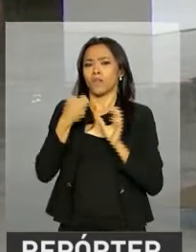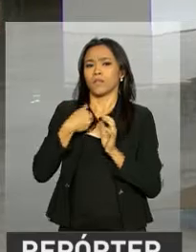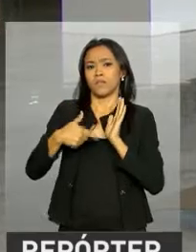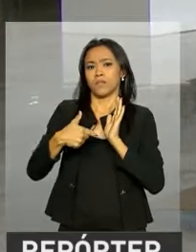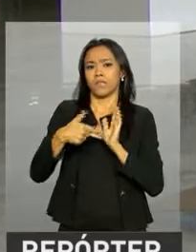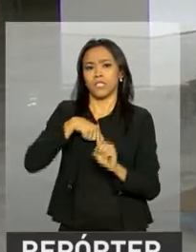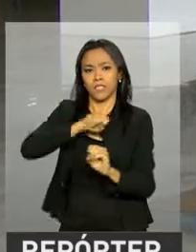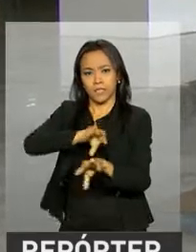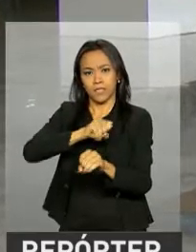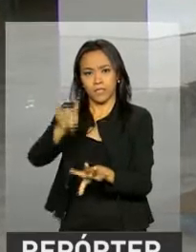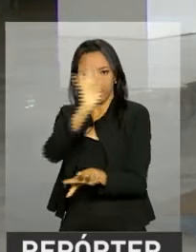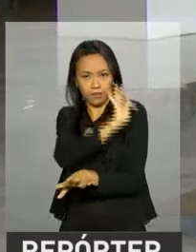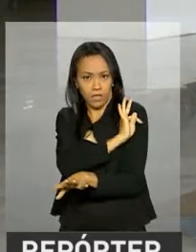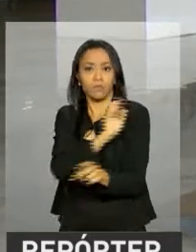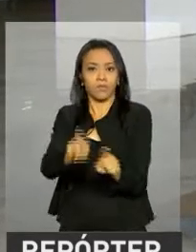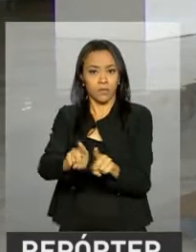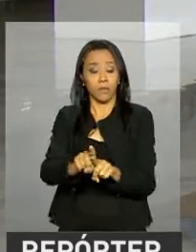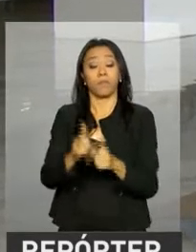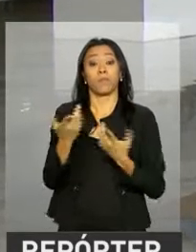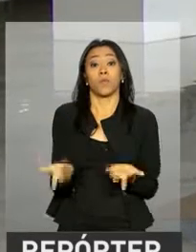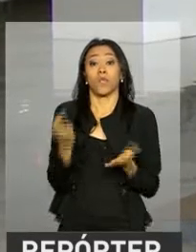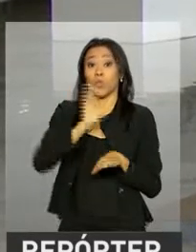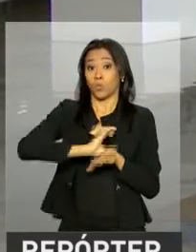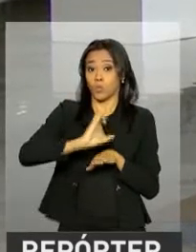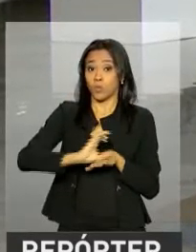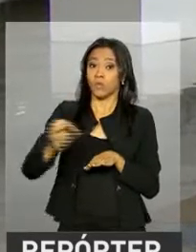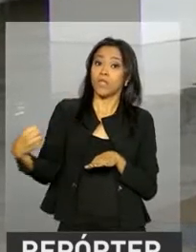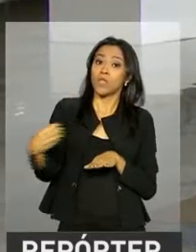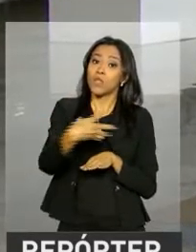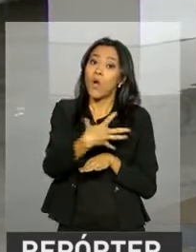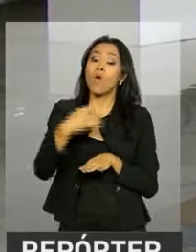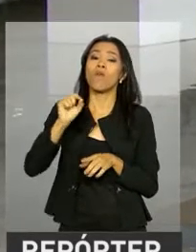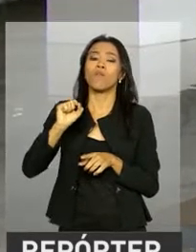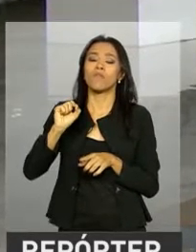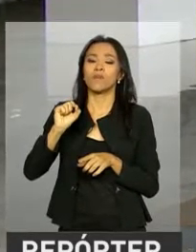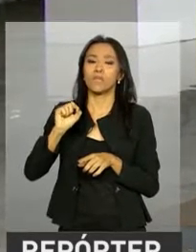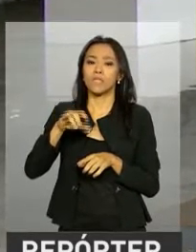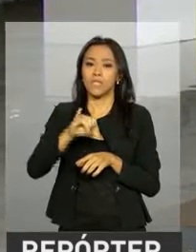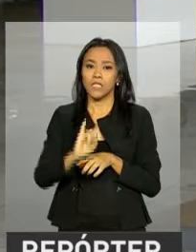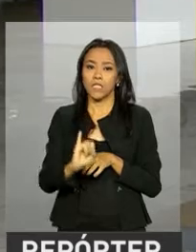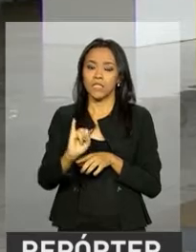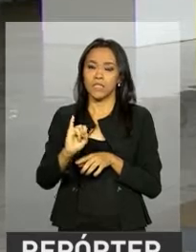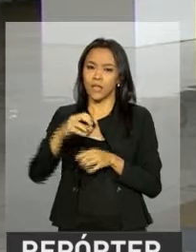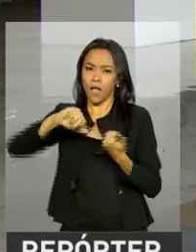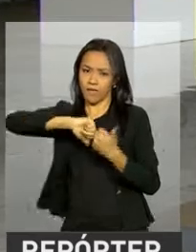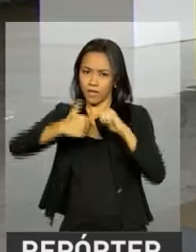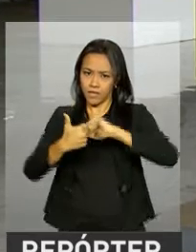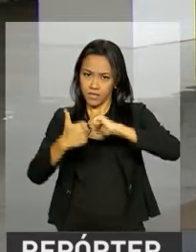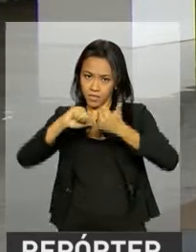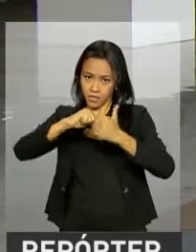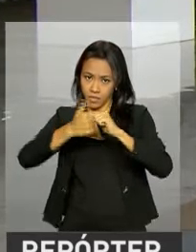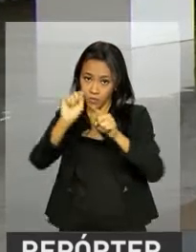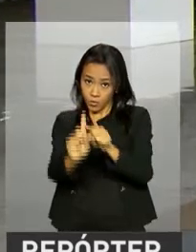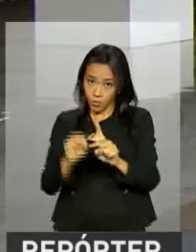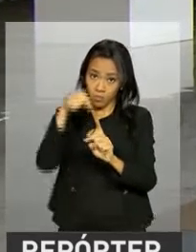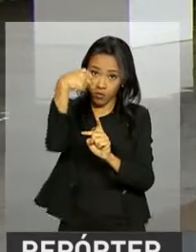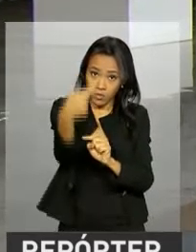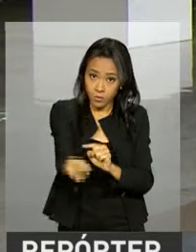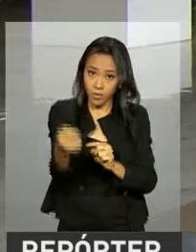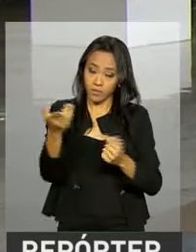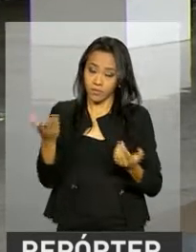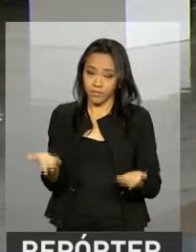do mercado e os cursos vão passar a ter novos indicadores de monitor de monitoramento e avaliação no próximo ano